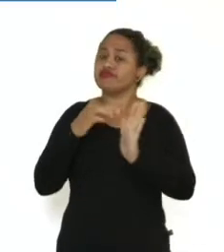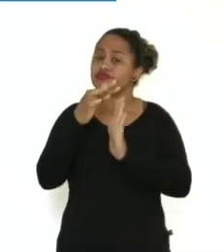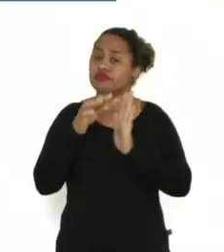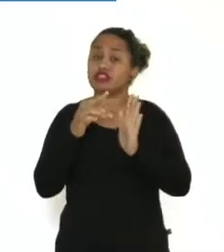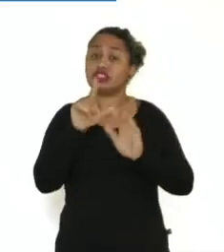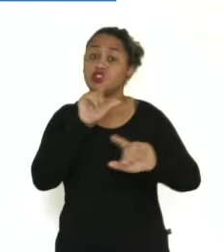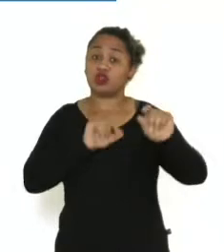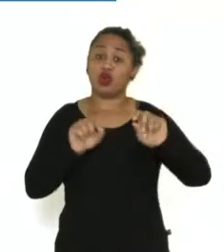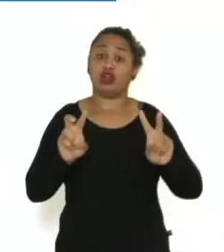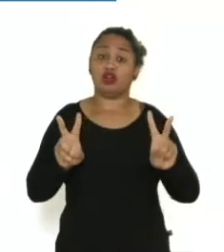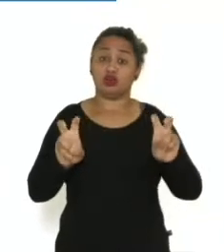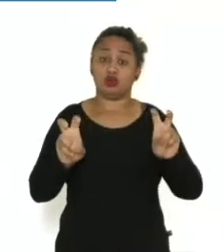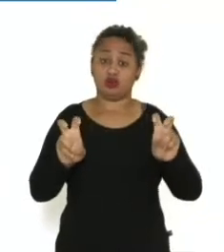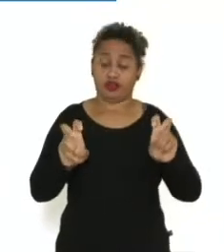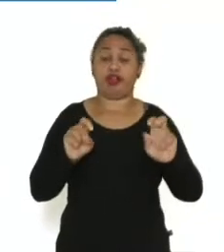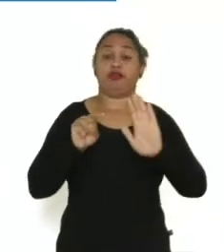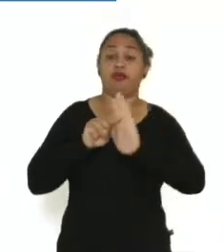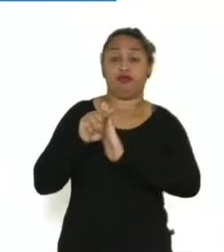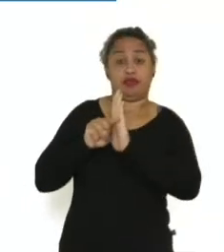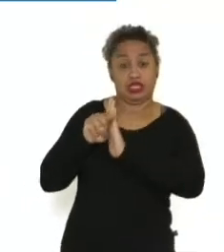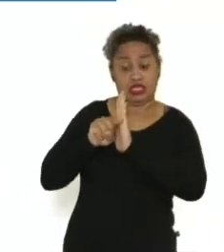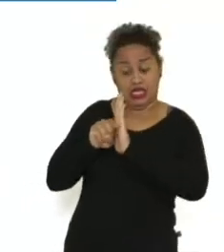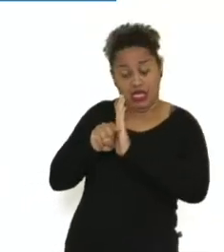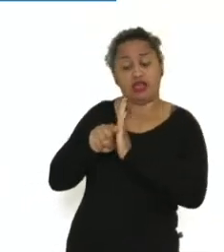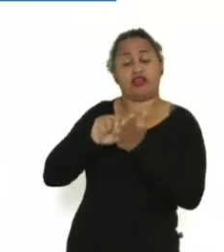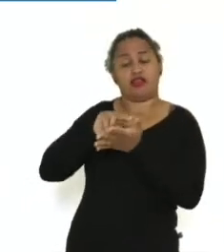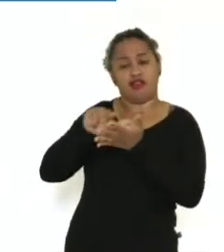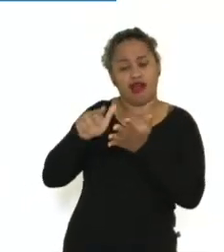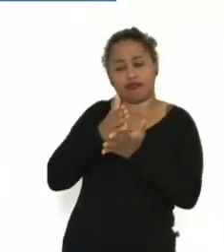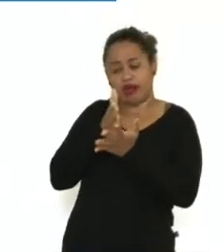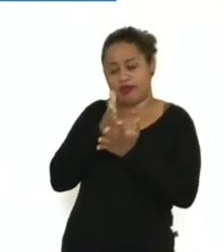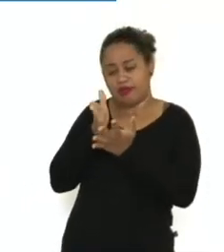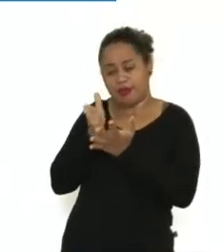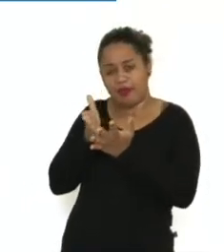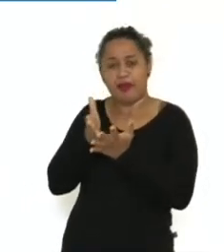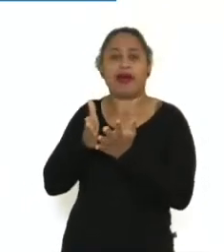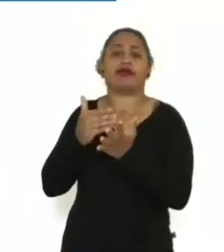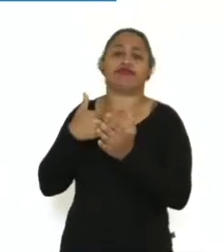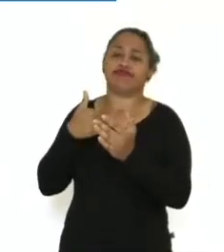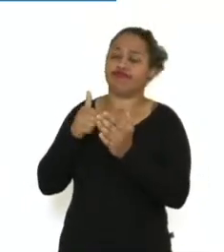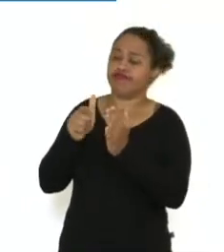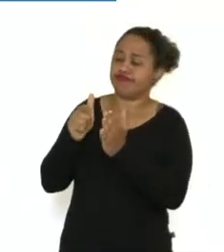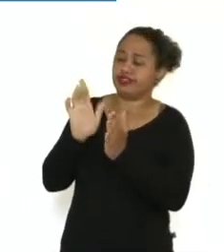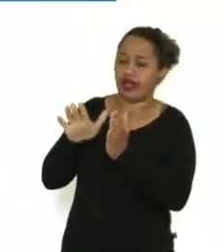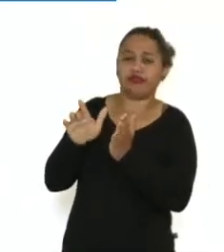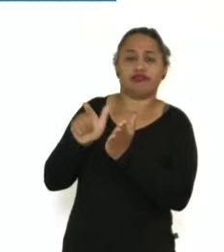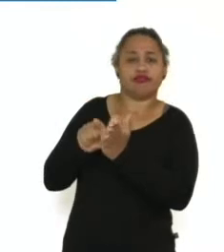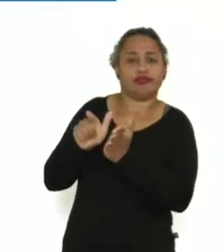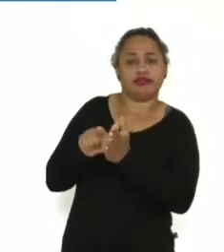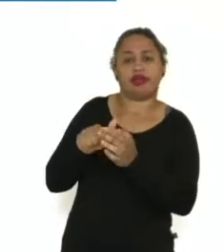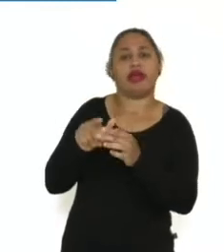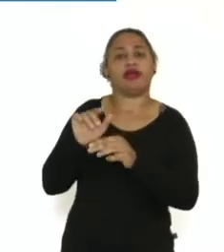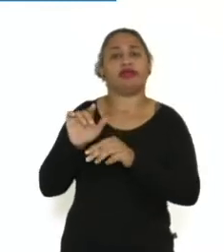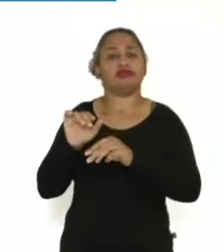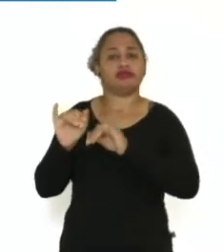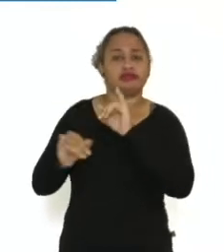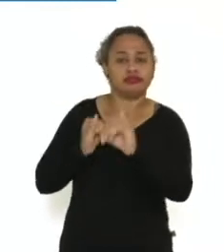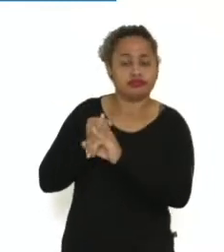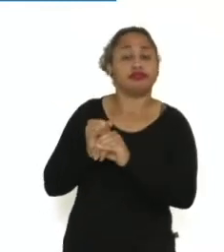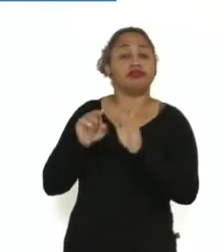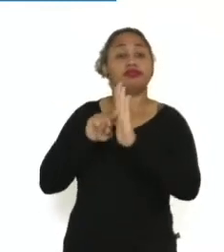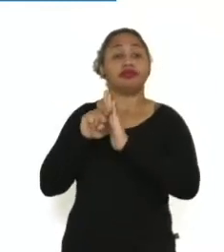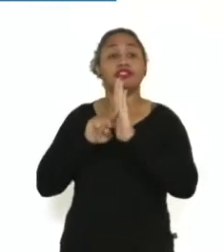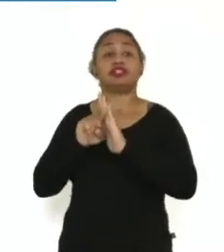definido o tema você deve pesquisar diferentes Fontes sejam impressas digitais o que você